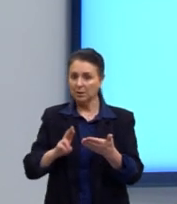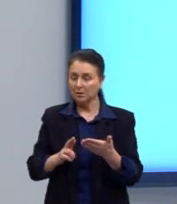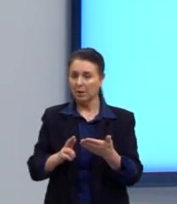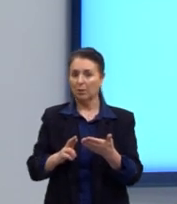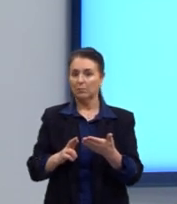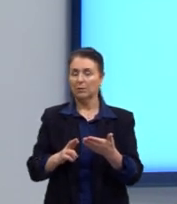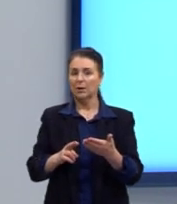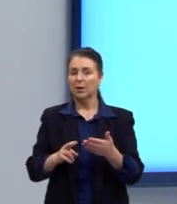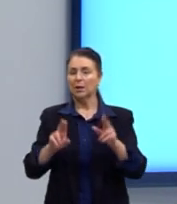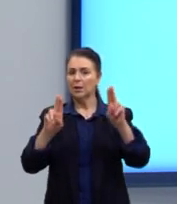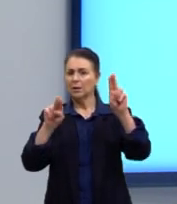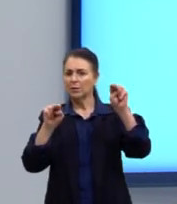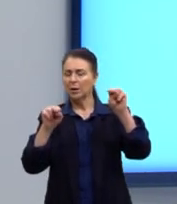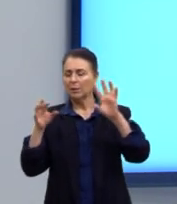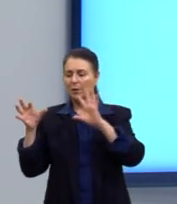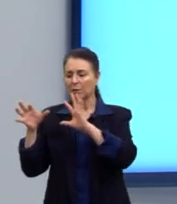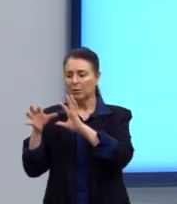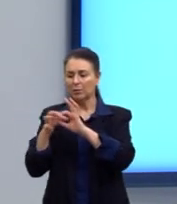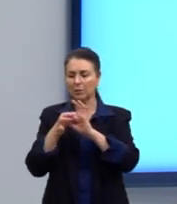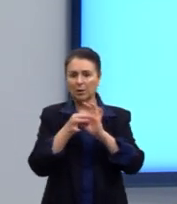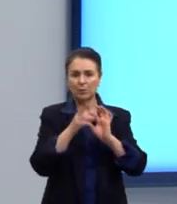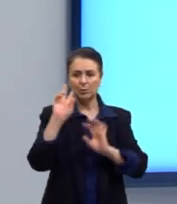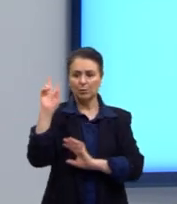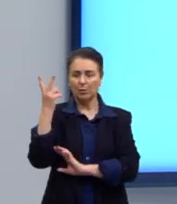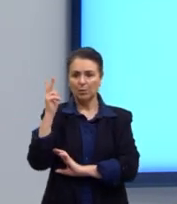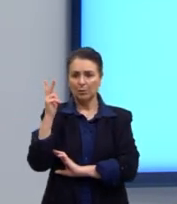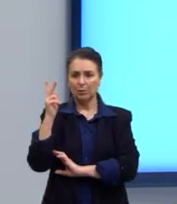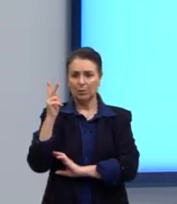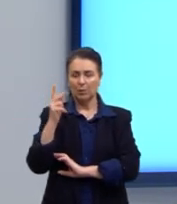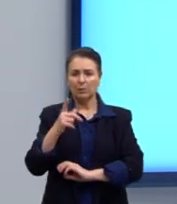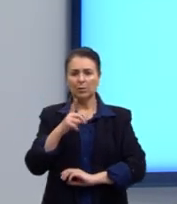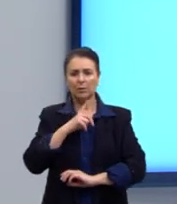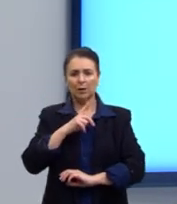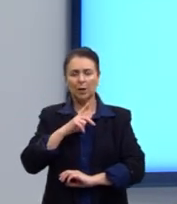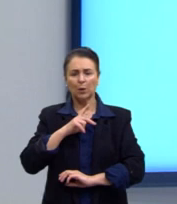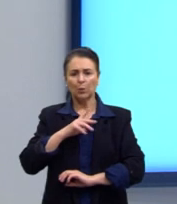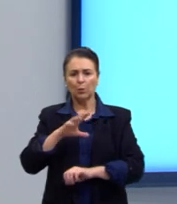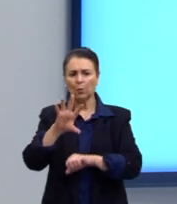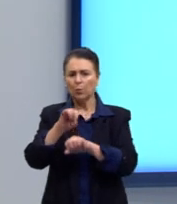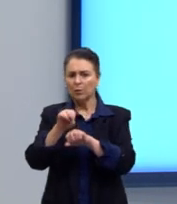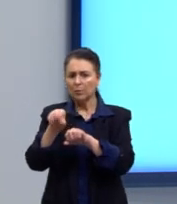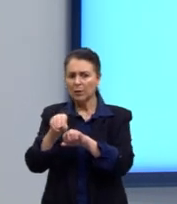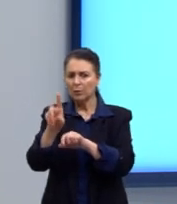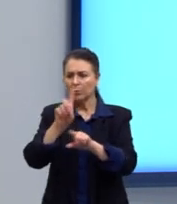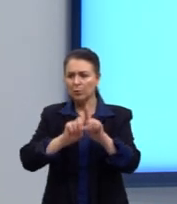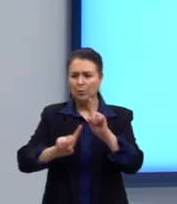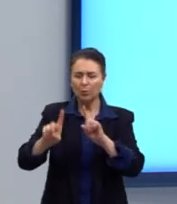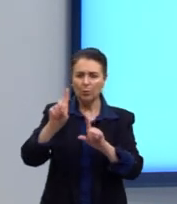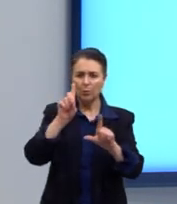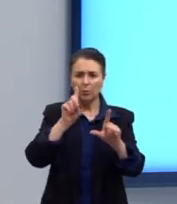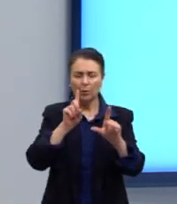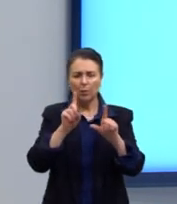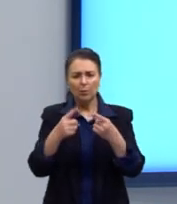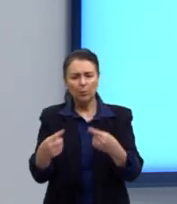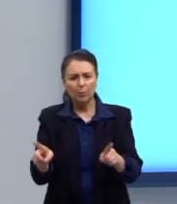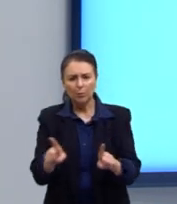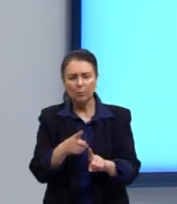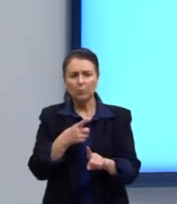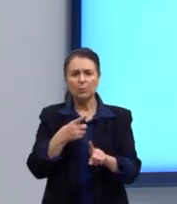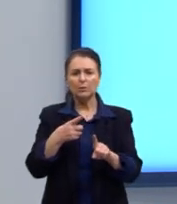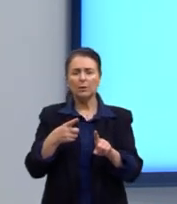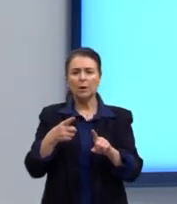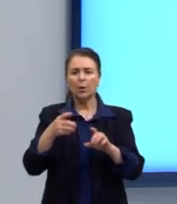falar sobre algum contexto histórico se vocês tiverem conhecimento de alguma música de algum cantor que